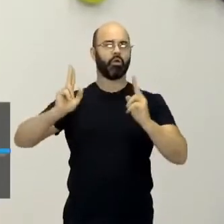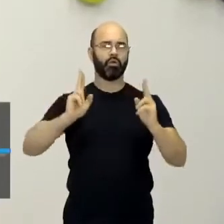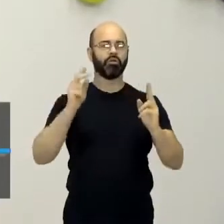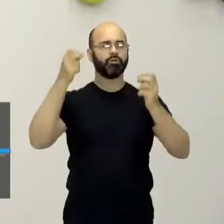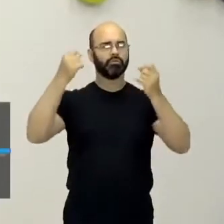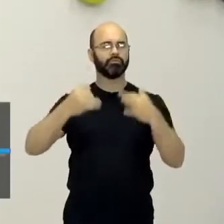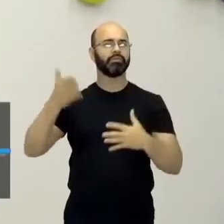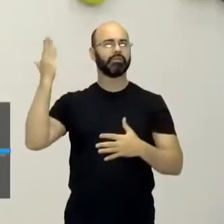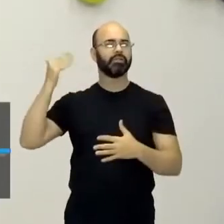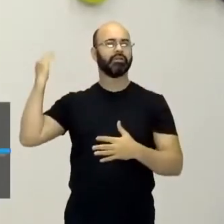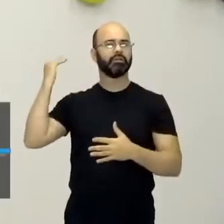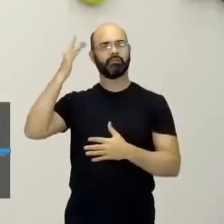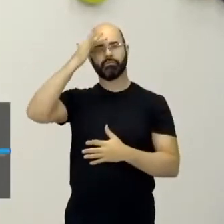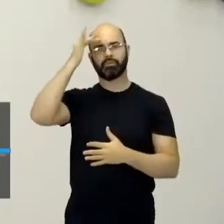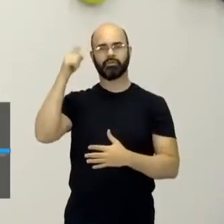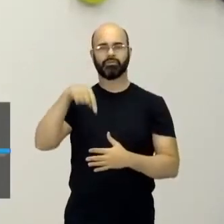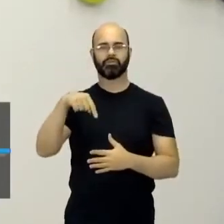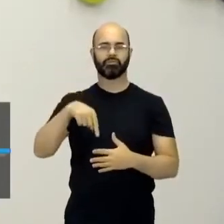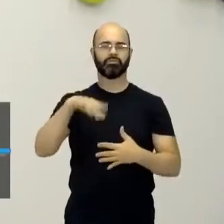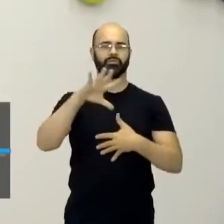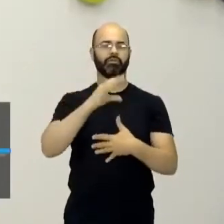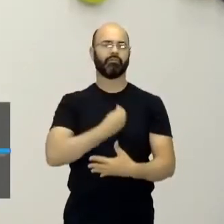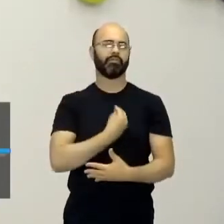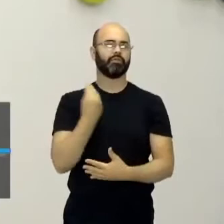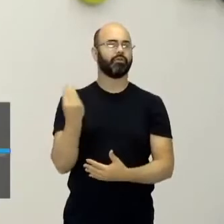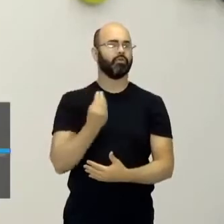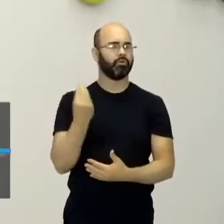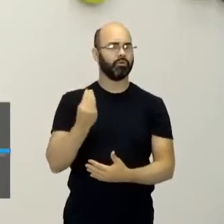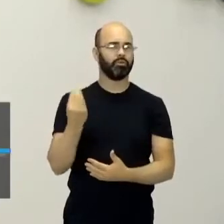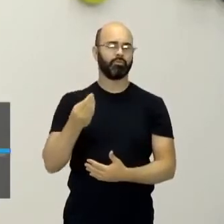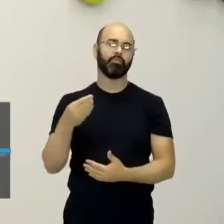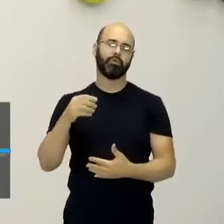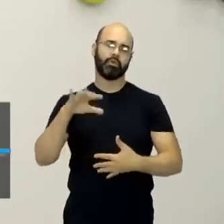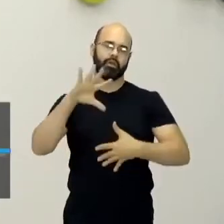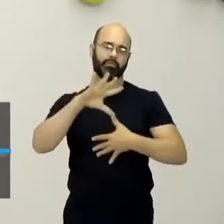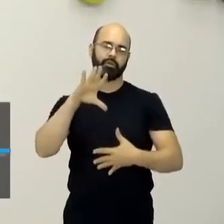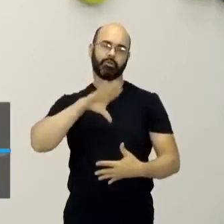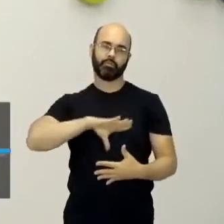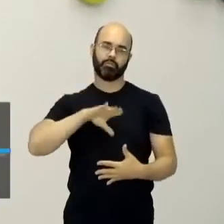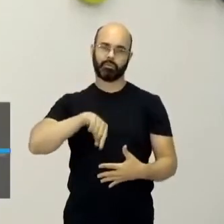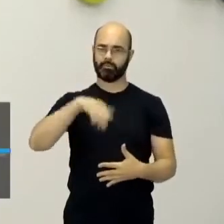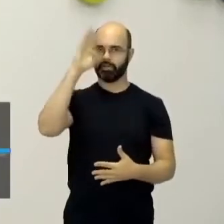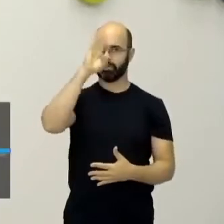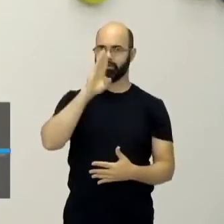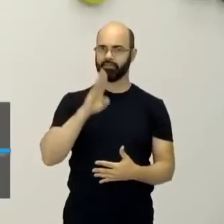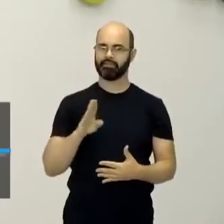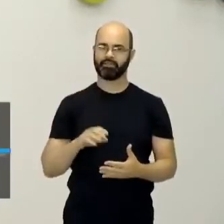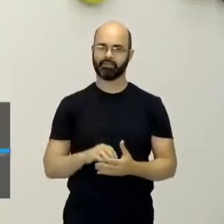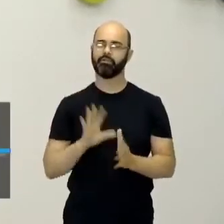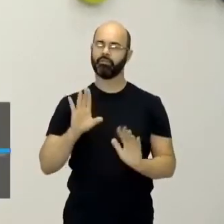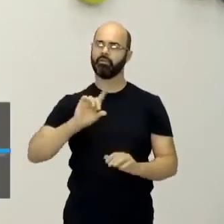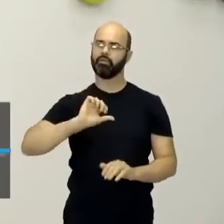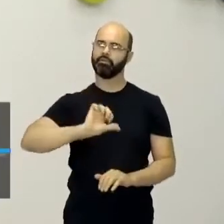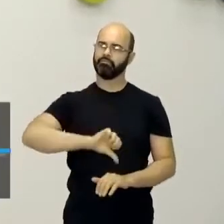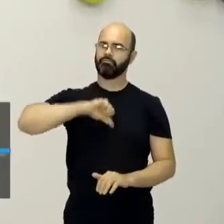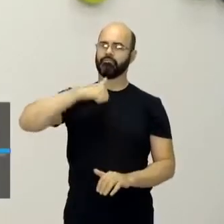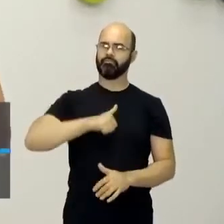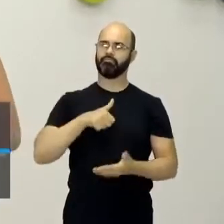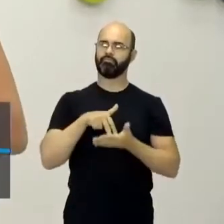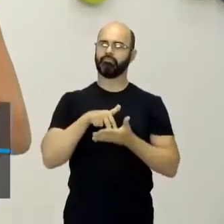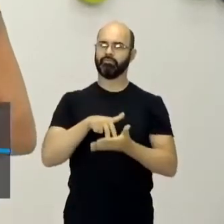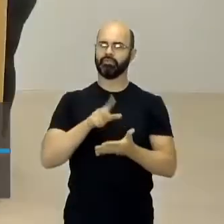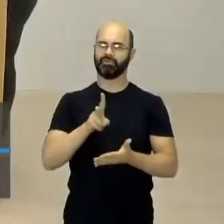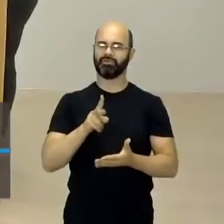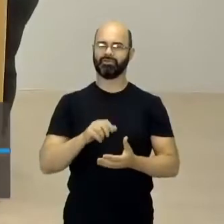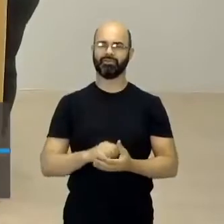antepassados viveram aqui na América Portuguesa, aqui no Brasil. Mas a nossa autoestima continua inabalável, né,